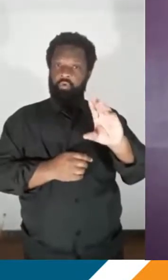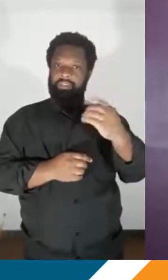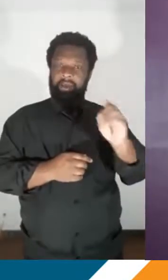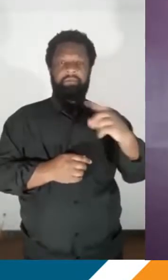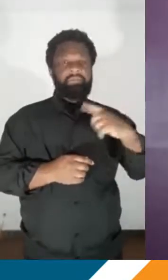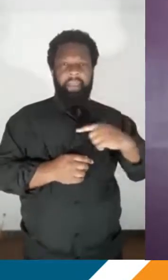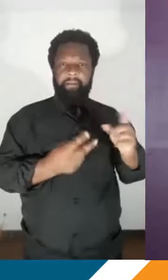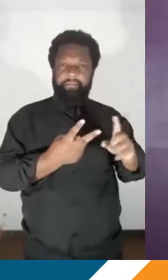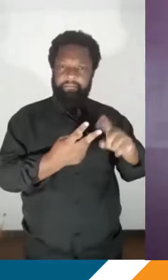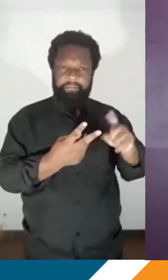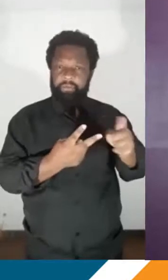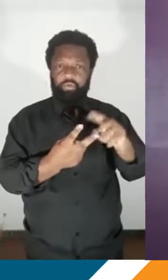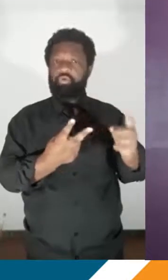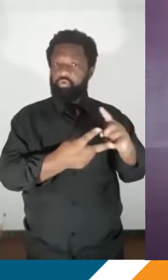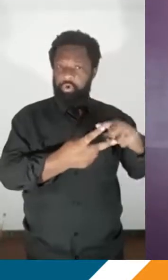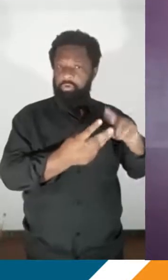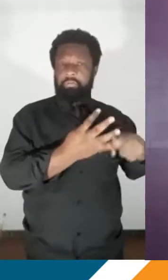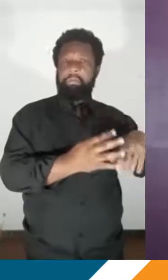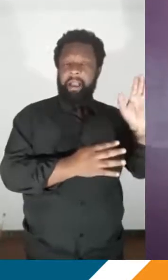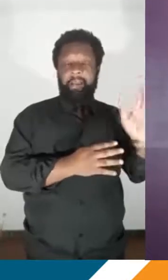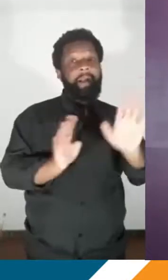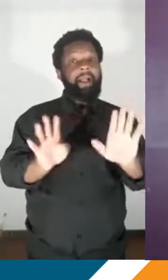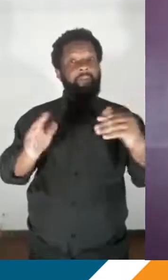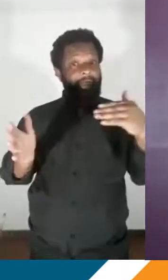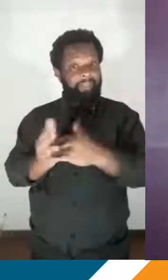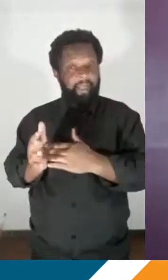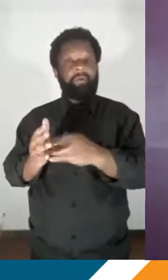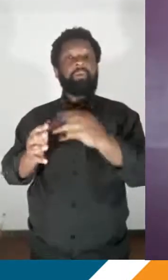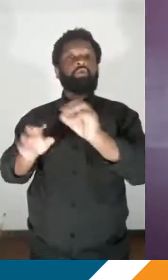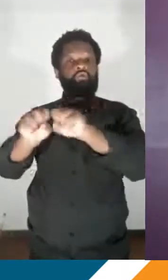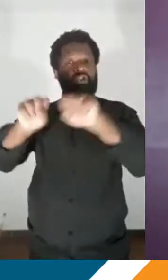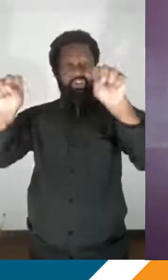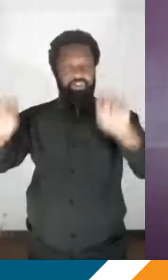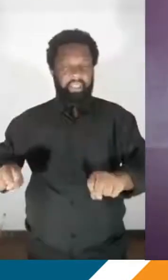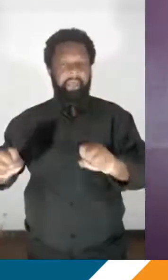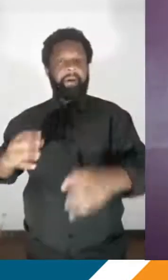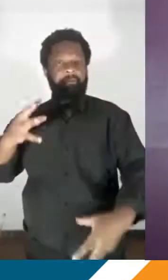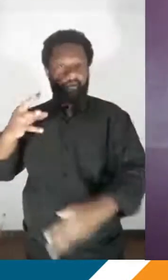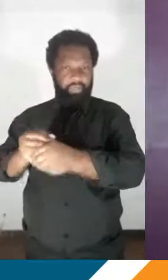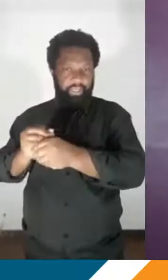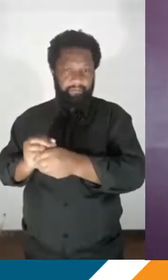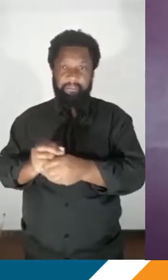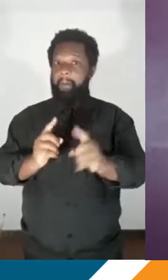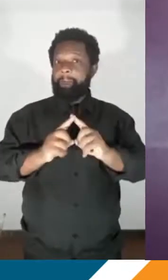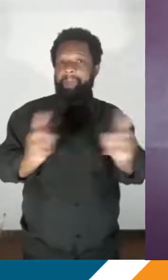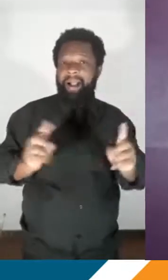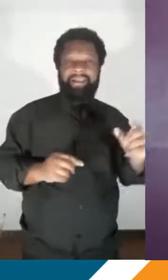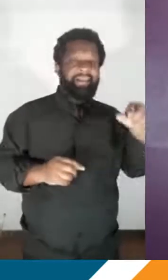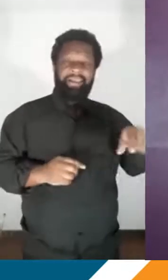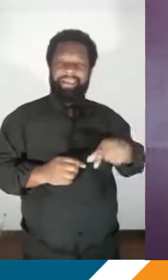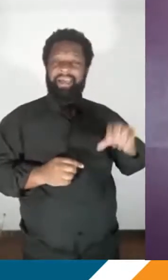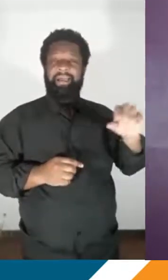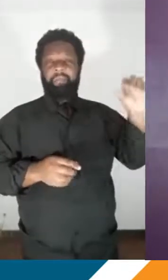ela pode ter mais de um soluto, desde que ela gere ao final um sistema homogêneo, certo? Mas eu